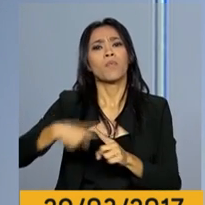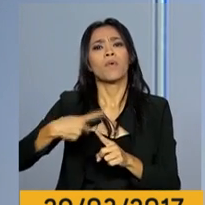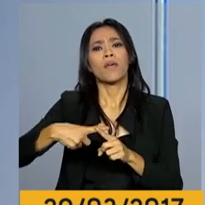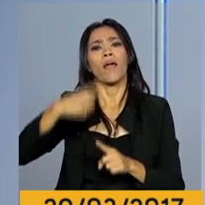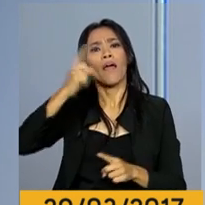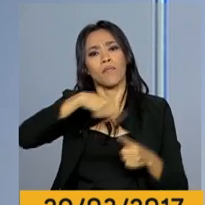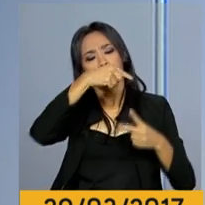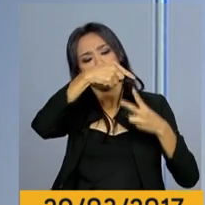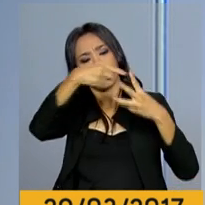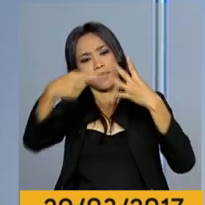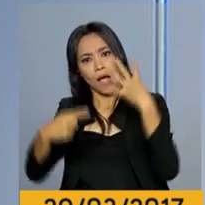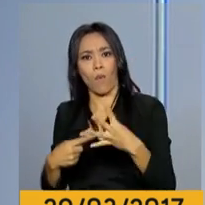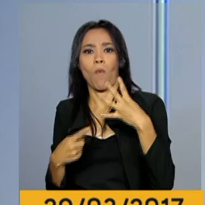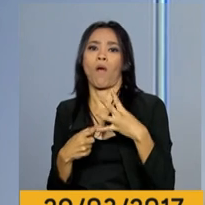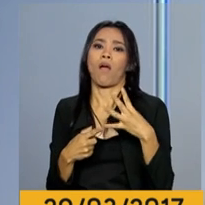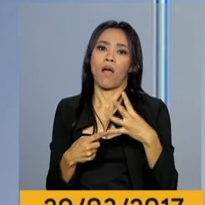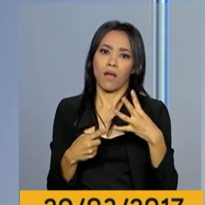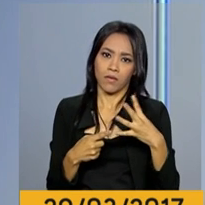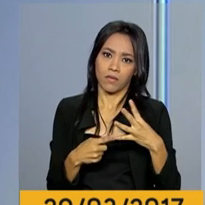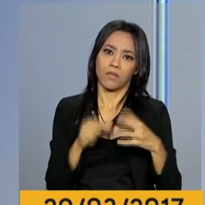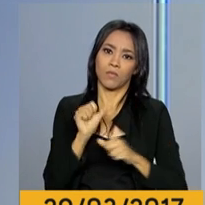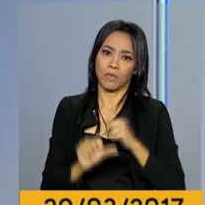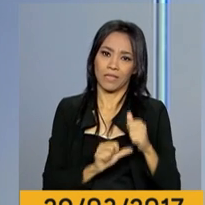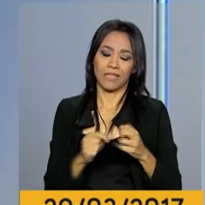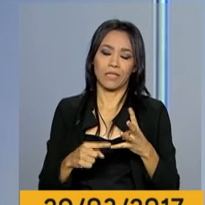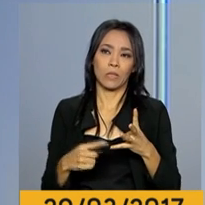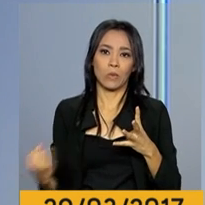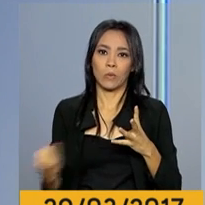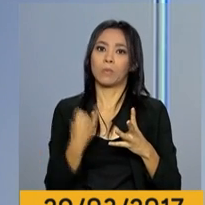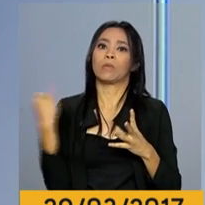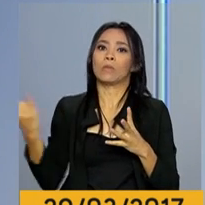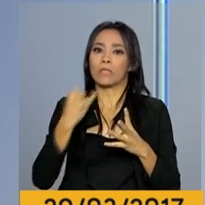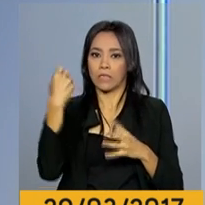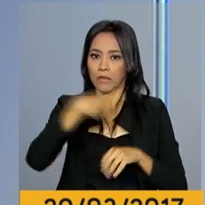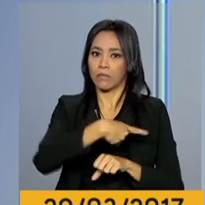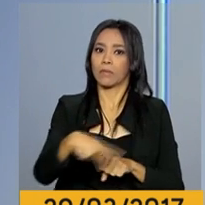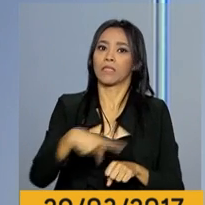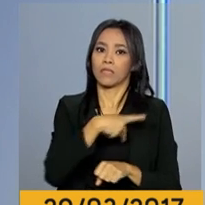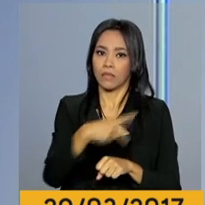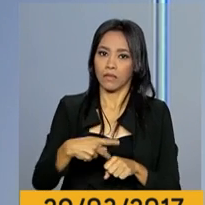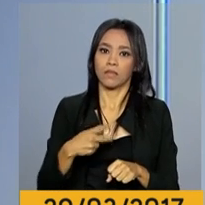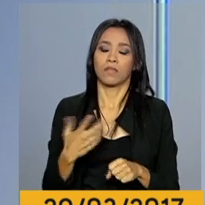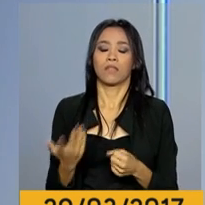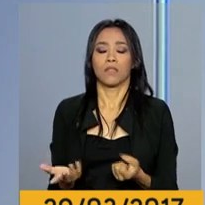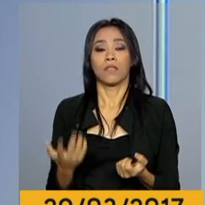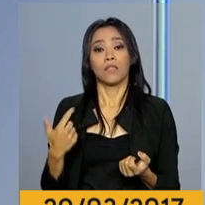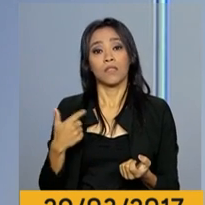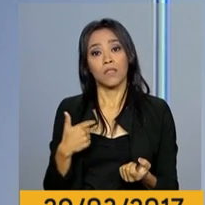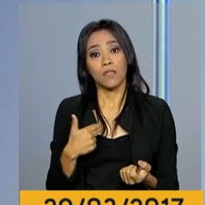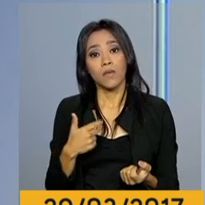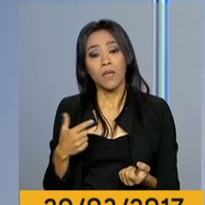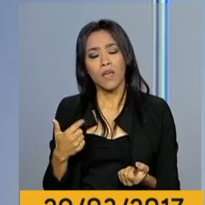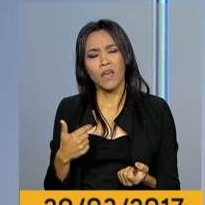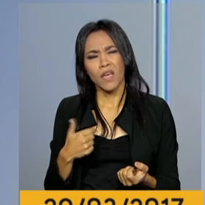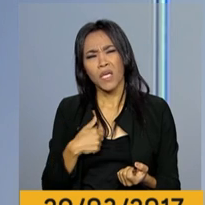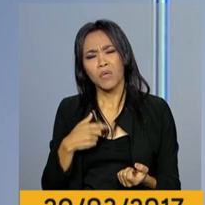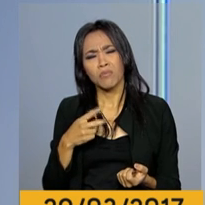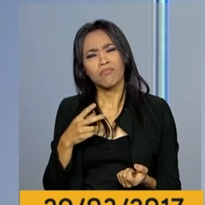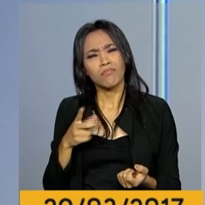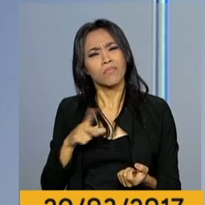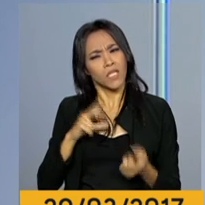reformas importantíssimas para o nosso país eu tenho visto e ouvido